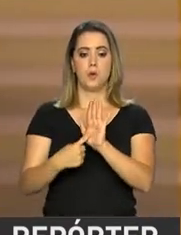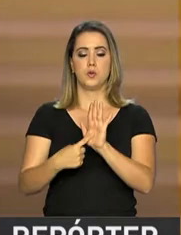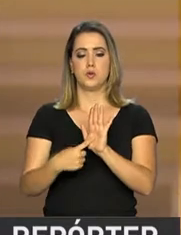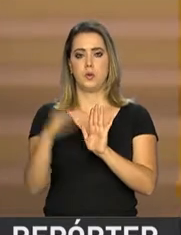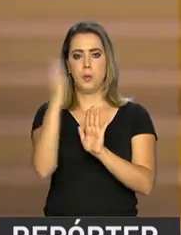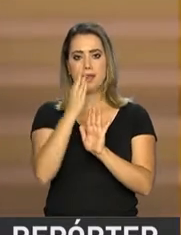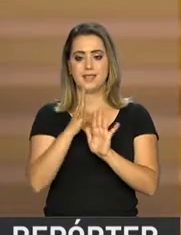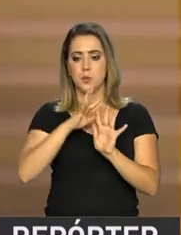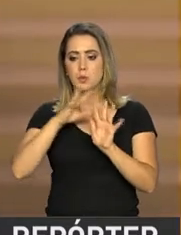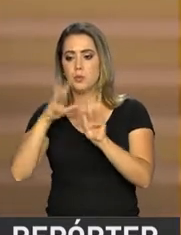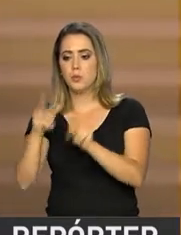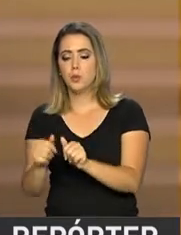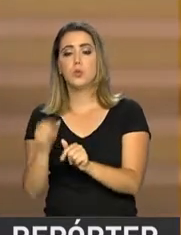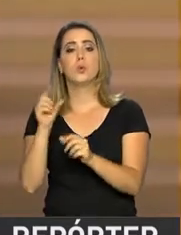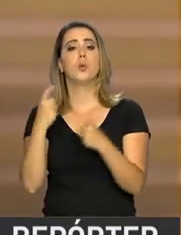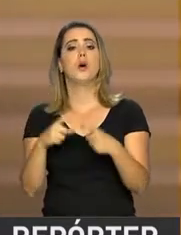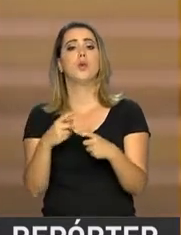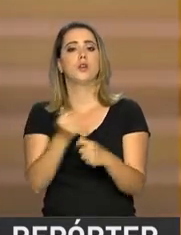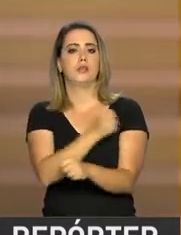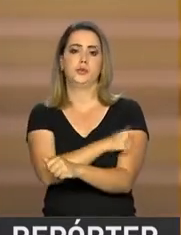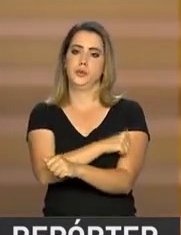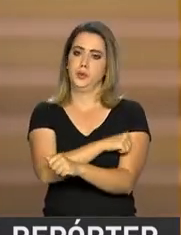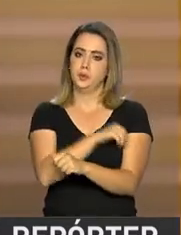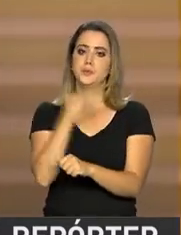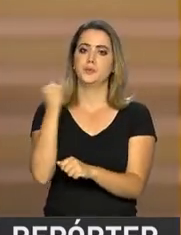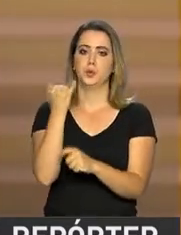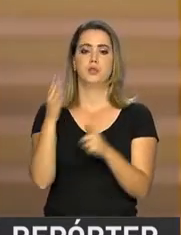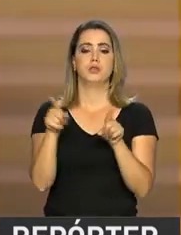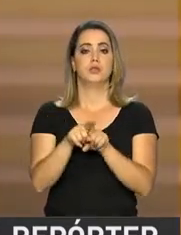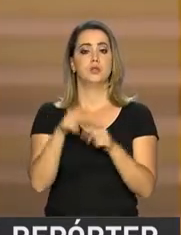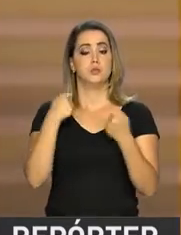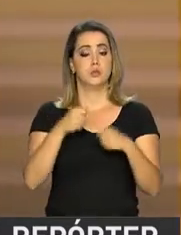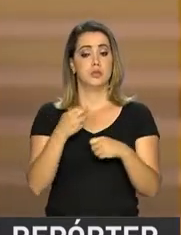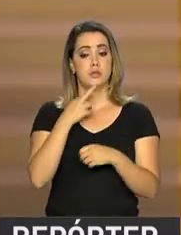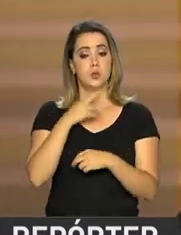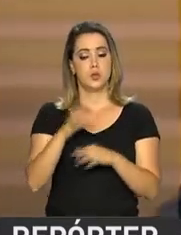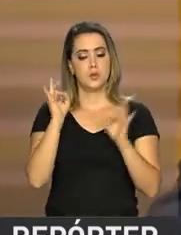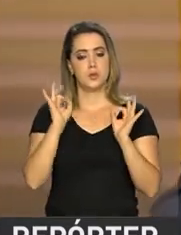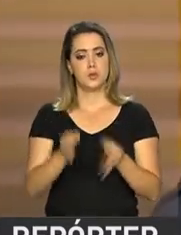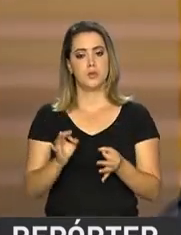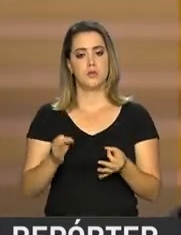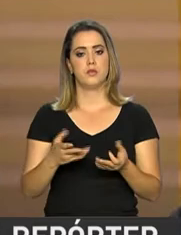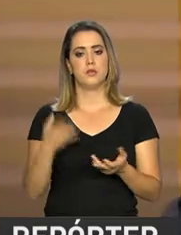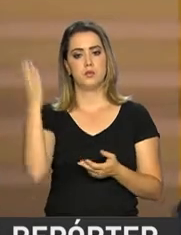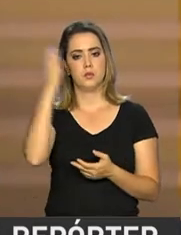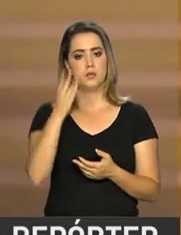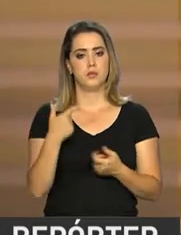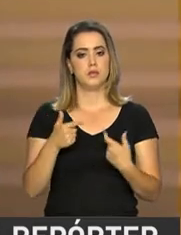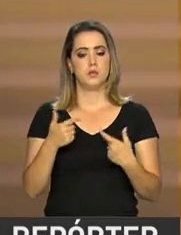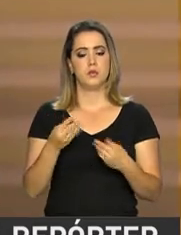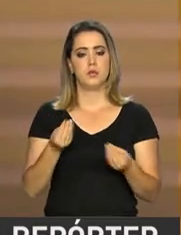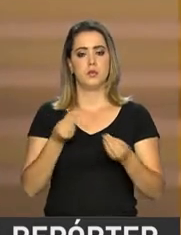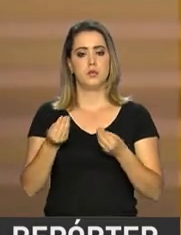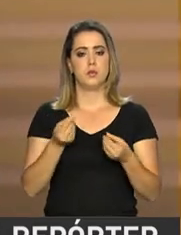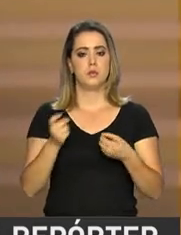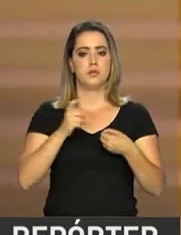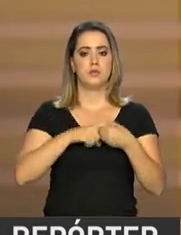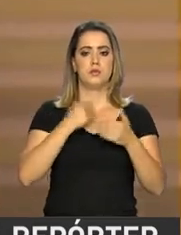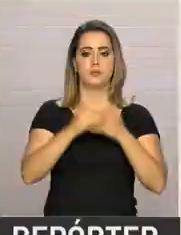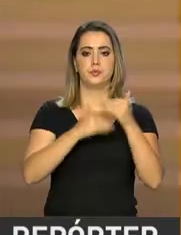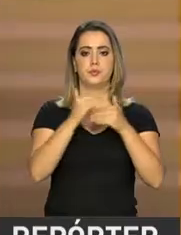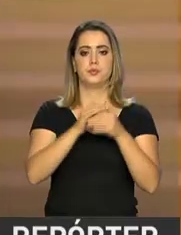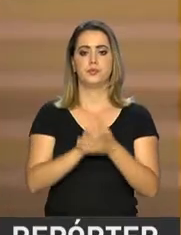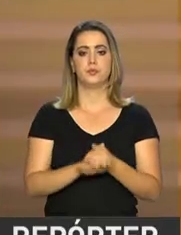enquanto rio de janeiro não tiver uma solução definitiva e conjunta o brasil não terá condições de se